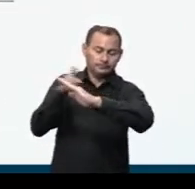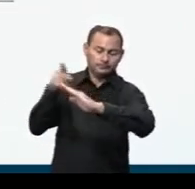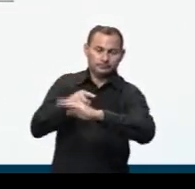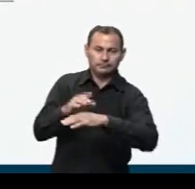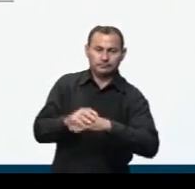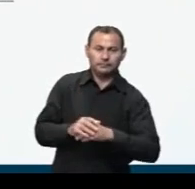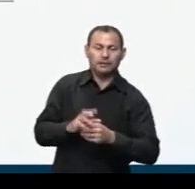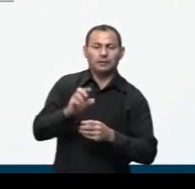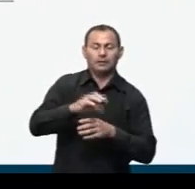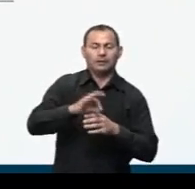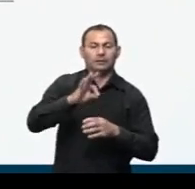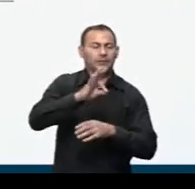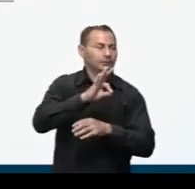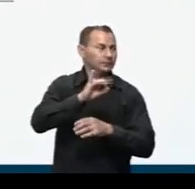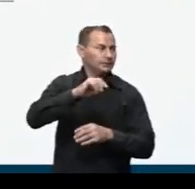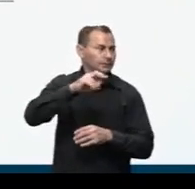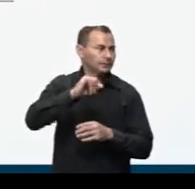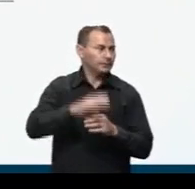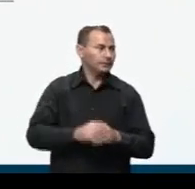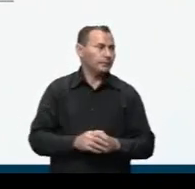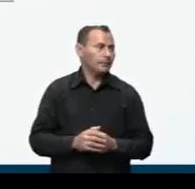alocação, então eu tiro o nível aqui,